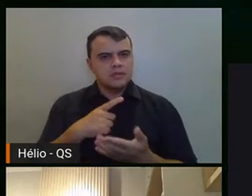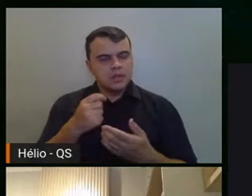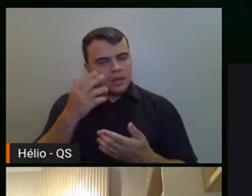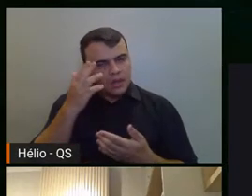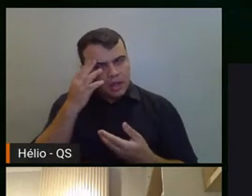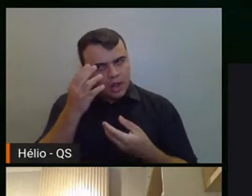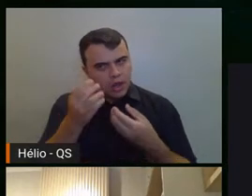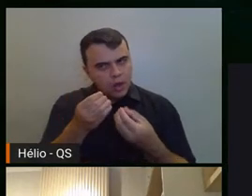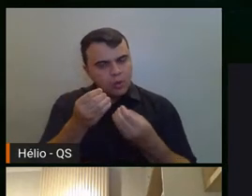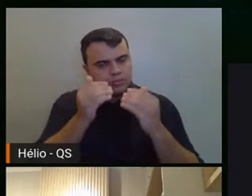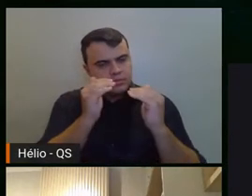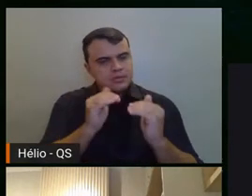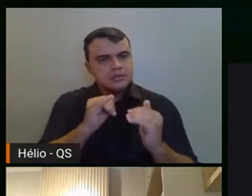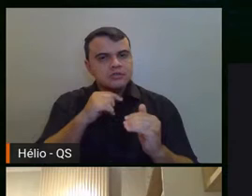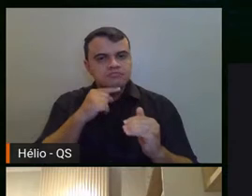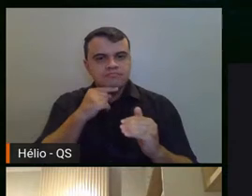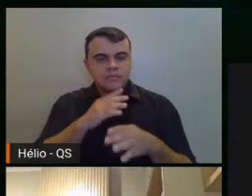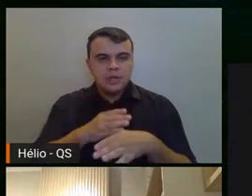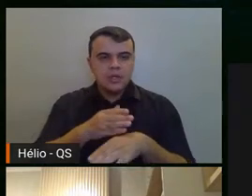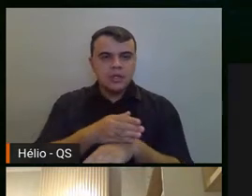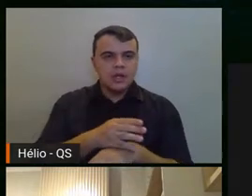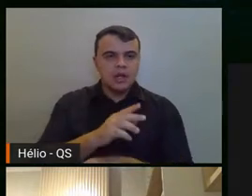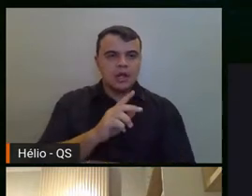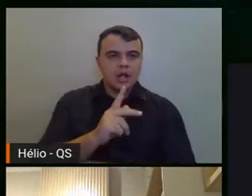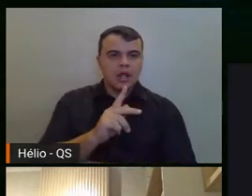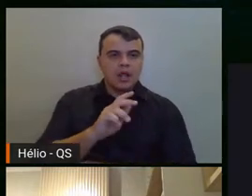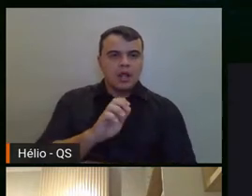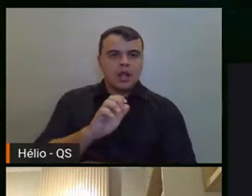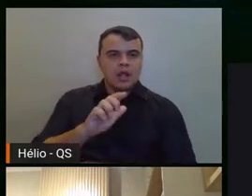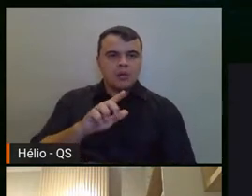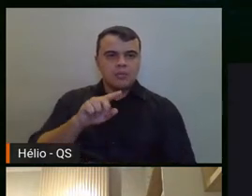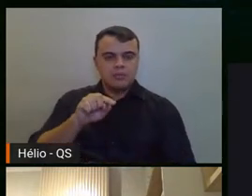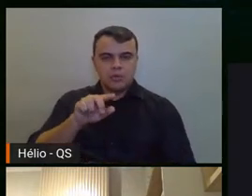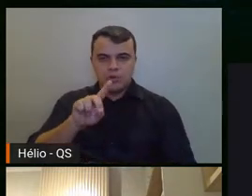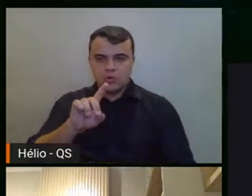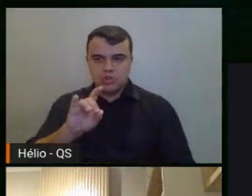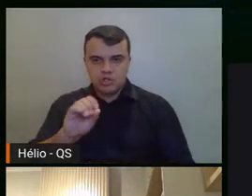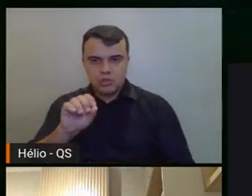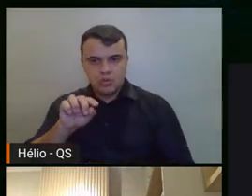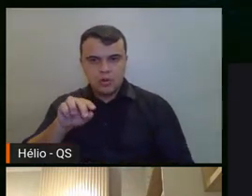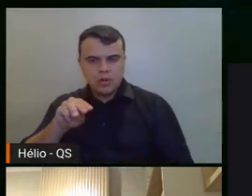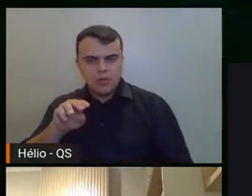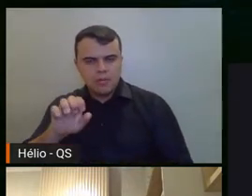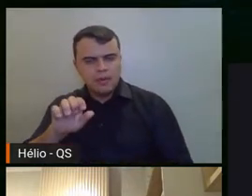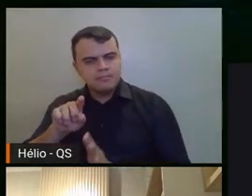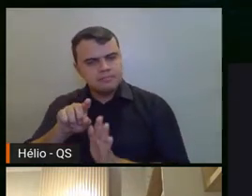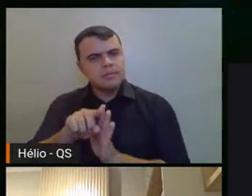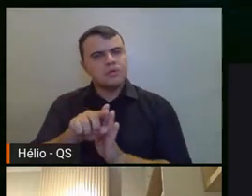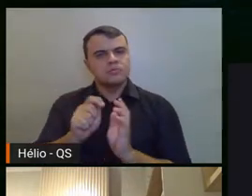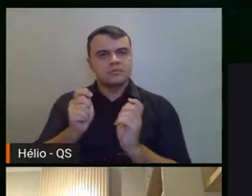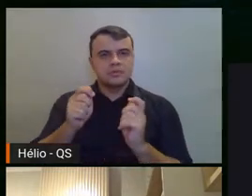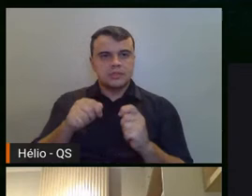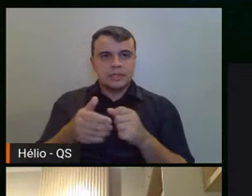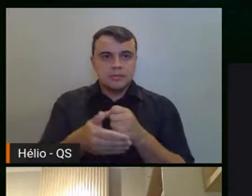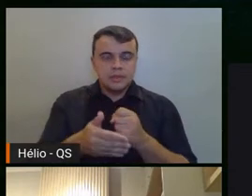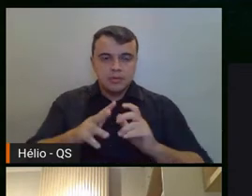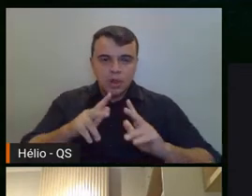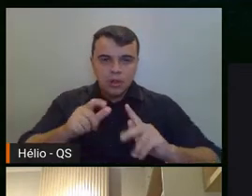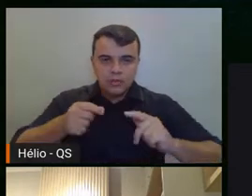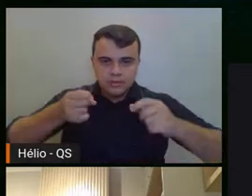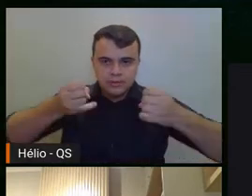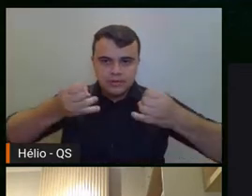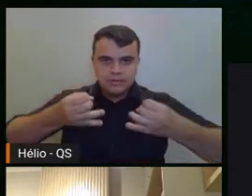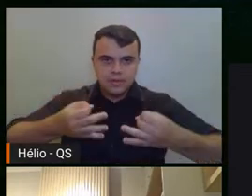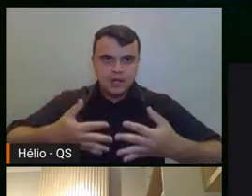se ficarem com dúvida Entra lá no real ponto de ponto me pergunta para a galera lá como que funciona mas basicamente tá tudo bem explicadinho aqui